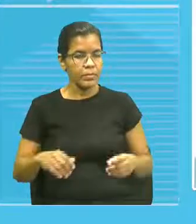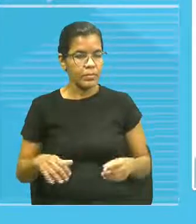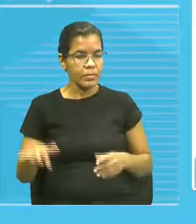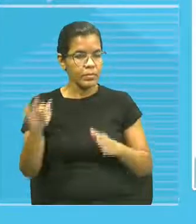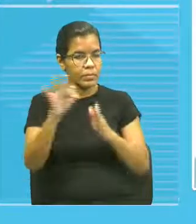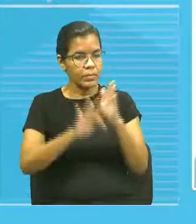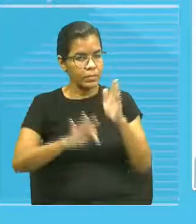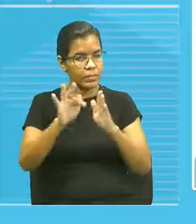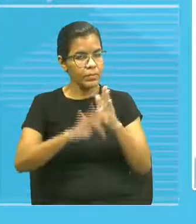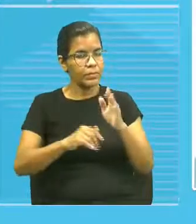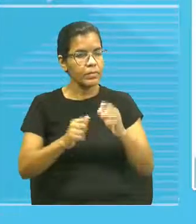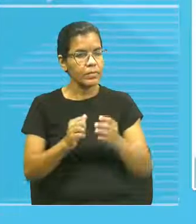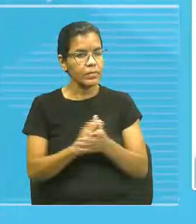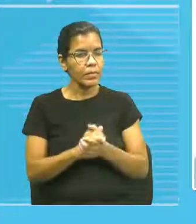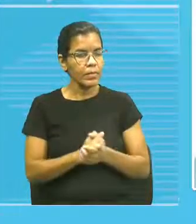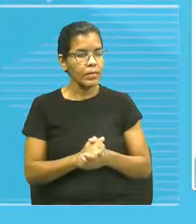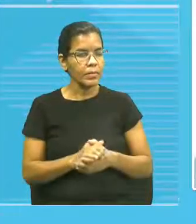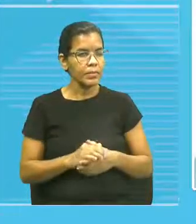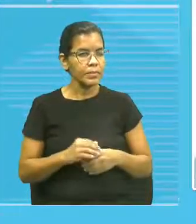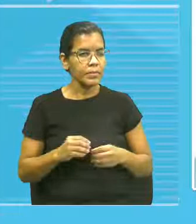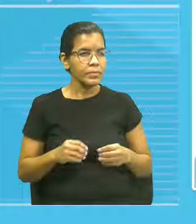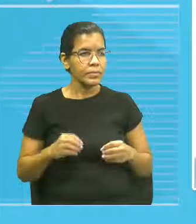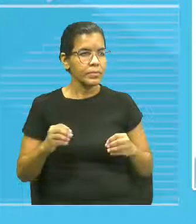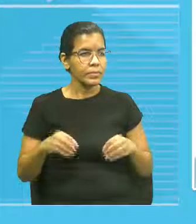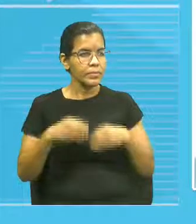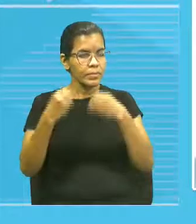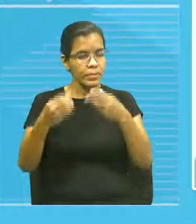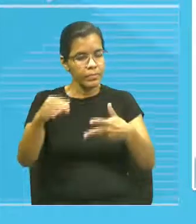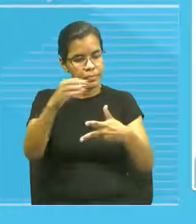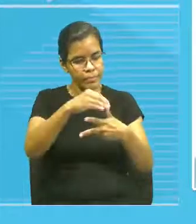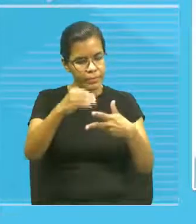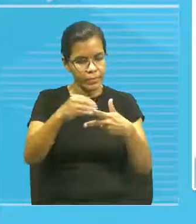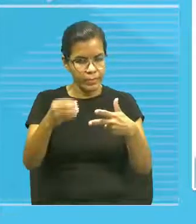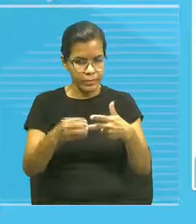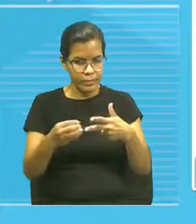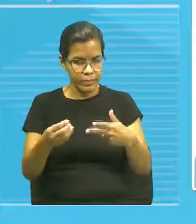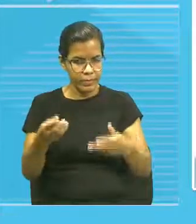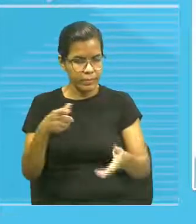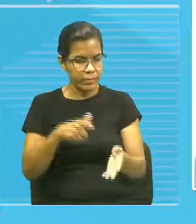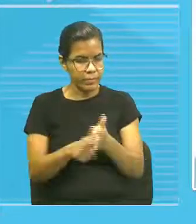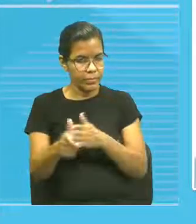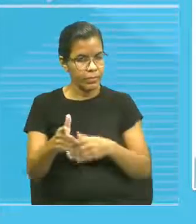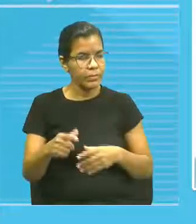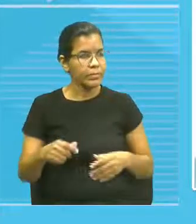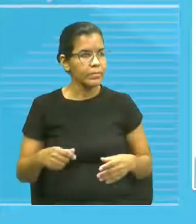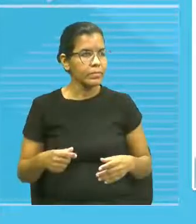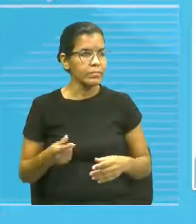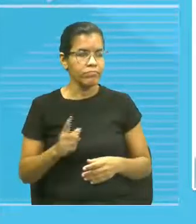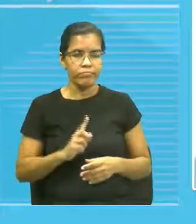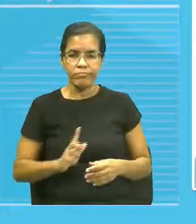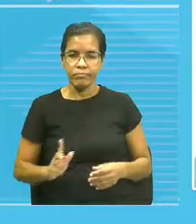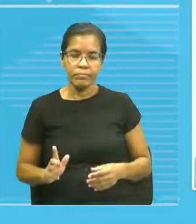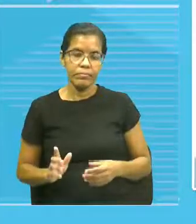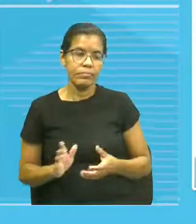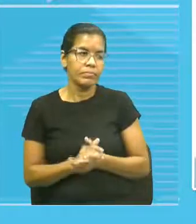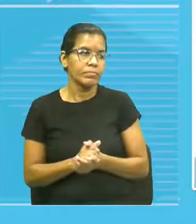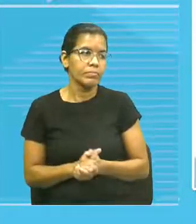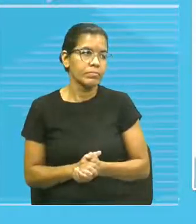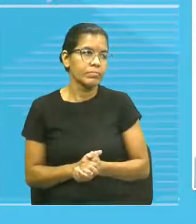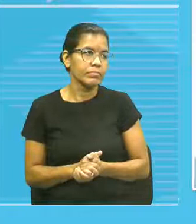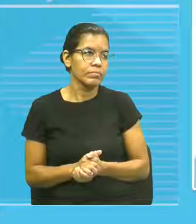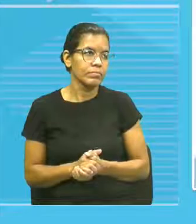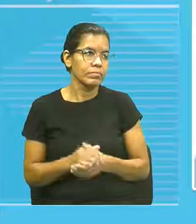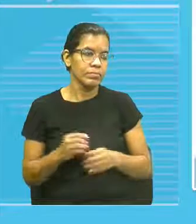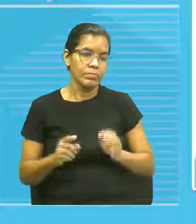cálculo. Érica, desse jeito, cai, não é nem desse jeito, bem aí, perguntando isso bem aí, nunca vi.